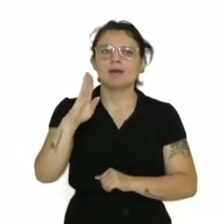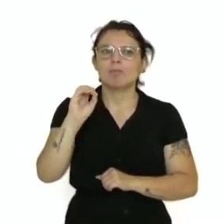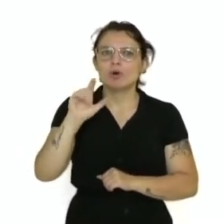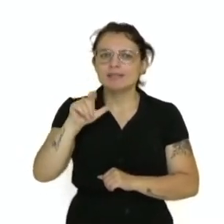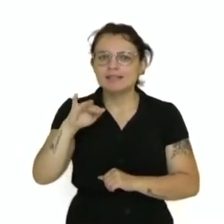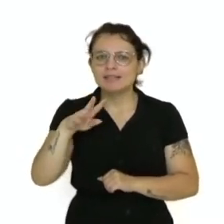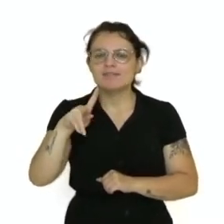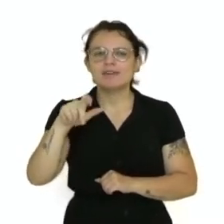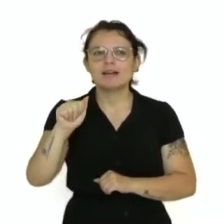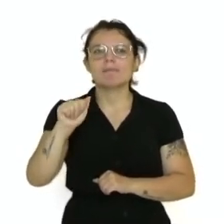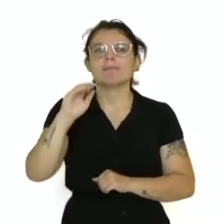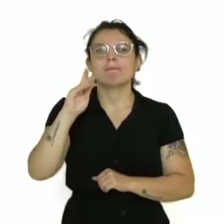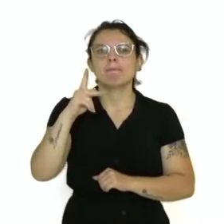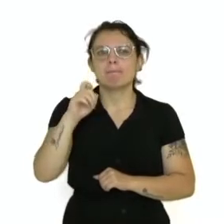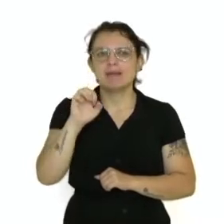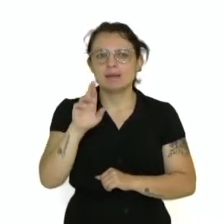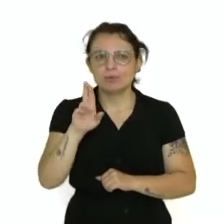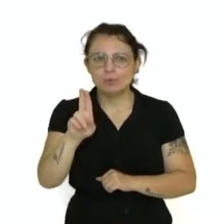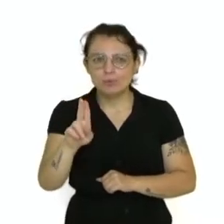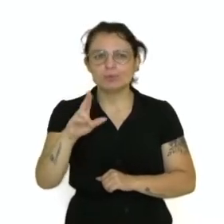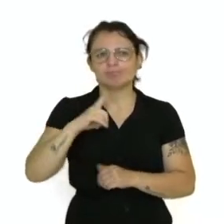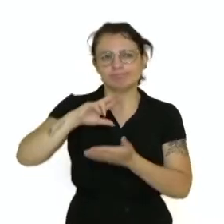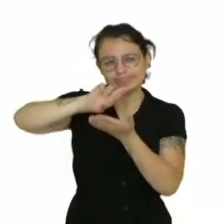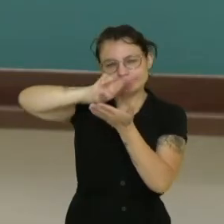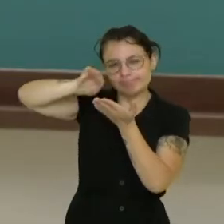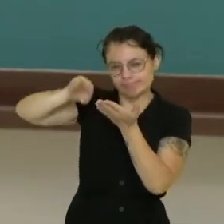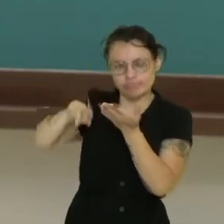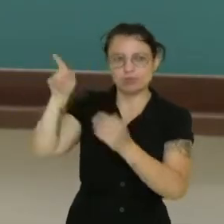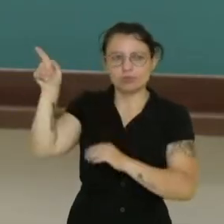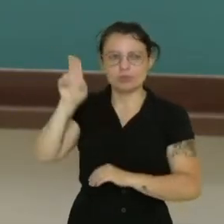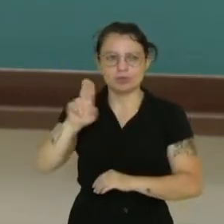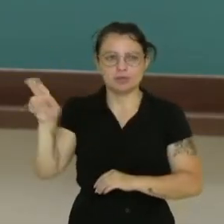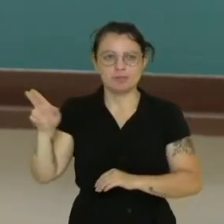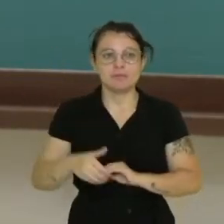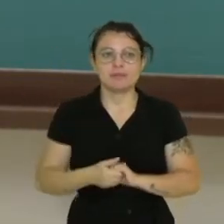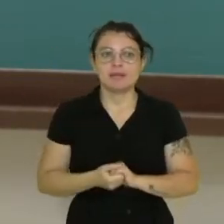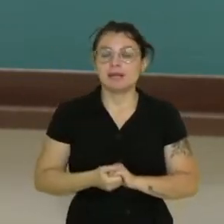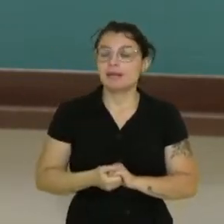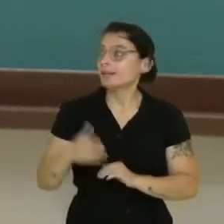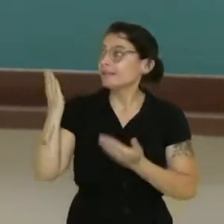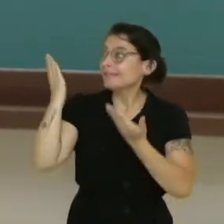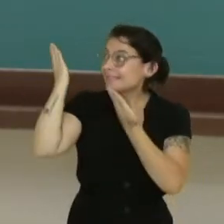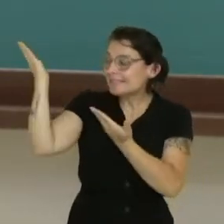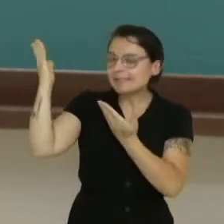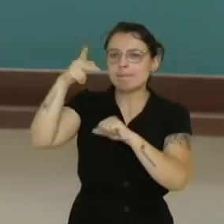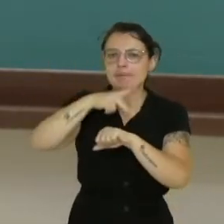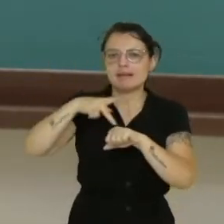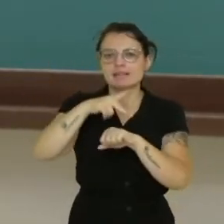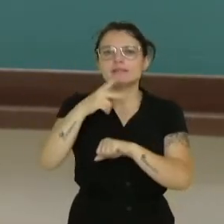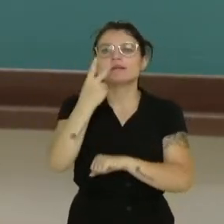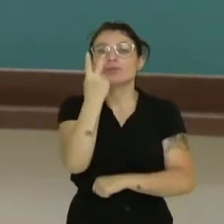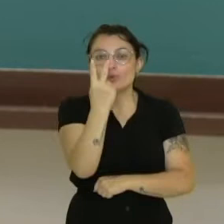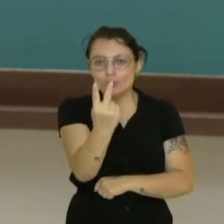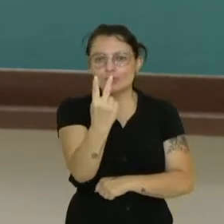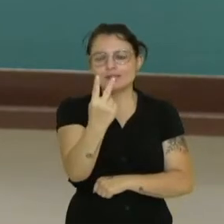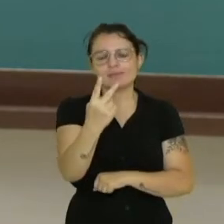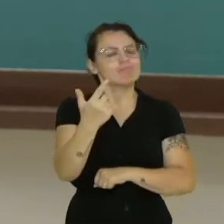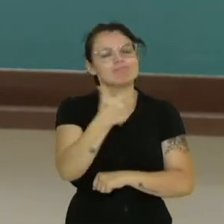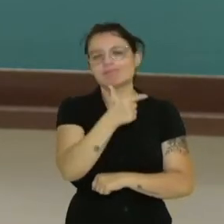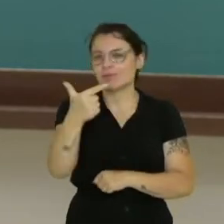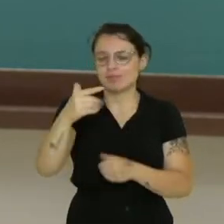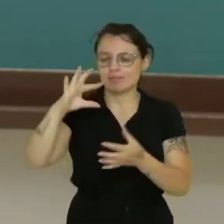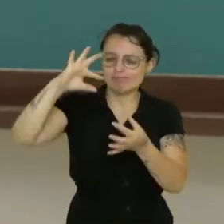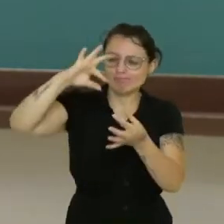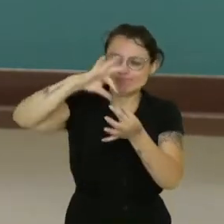e Suriname. Desses países, 2 deles apenas não fazem fronteira com o